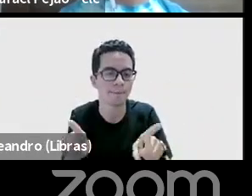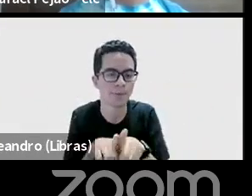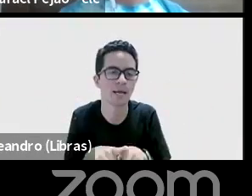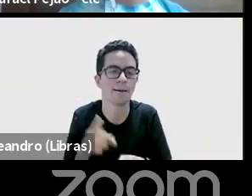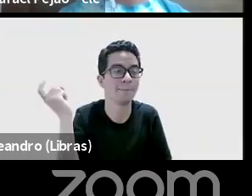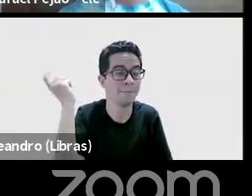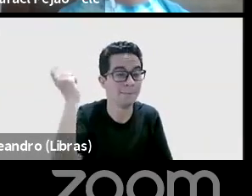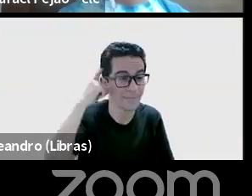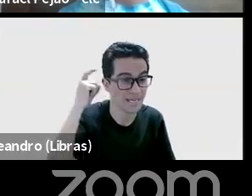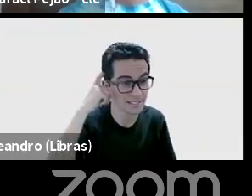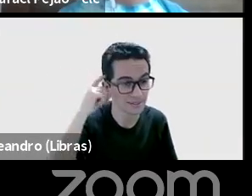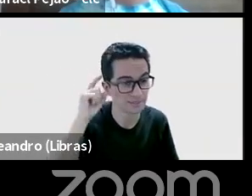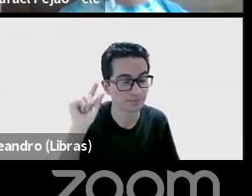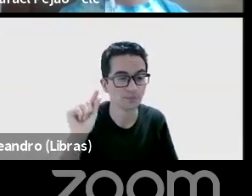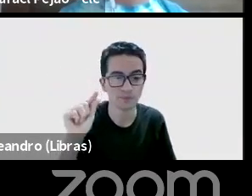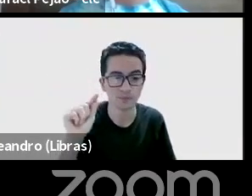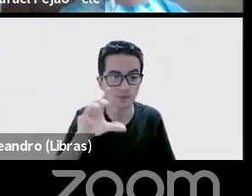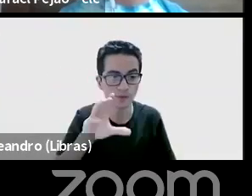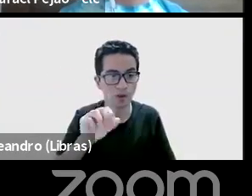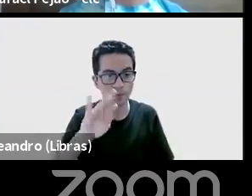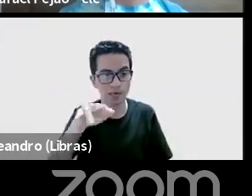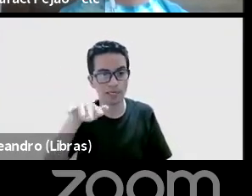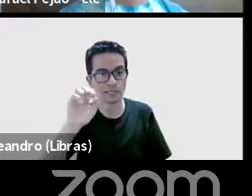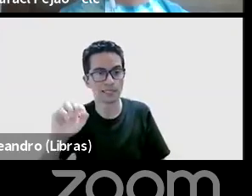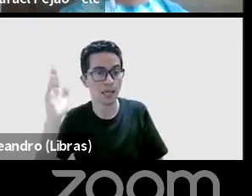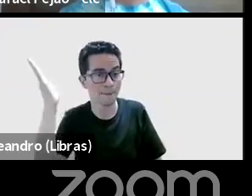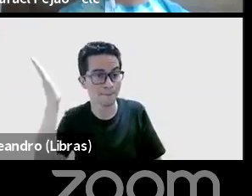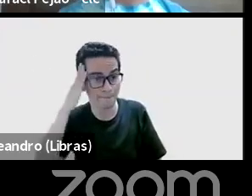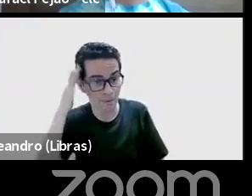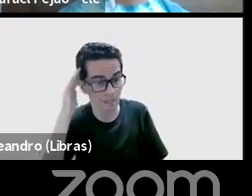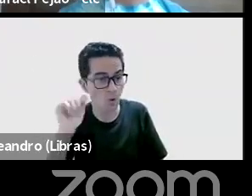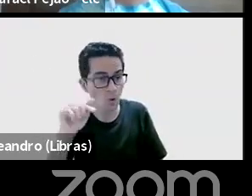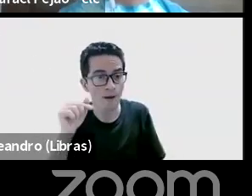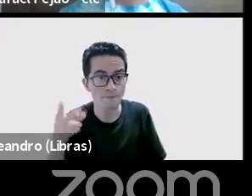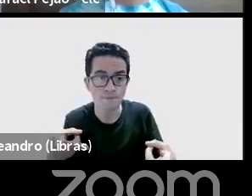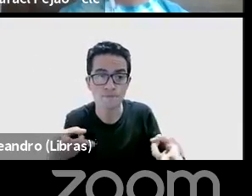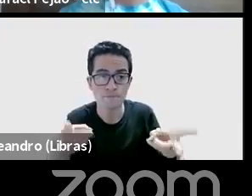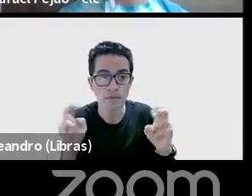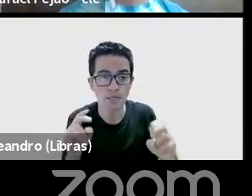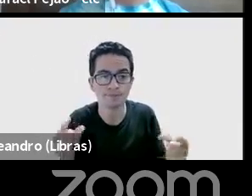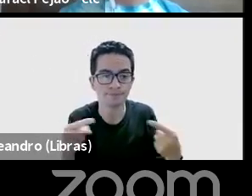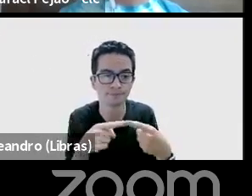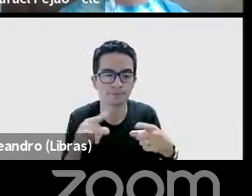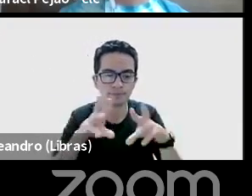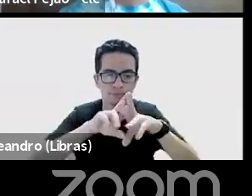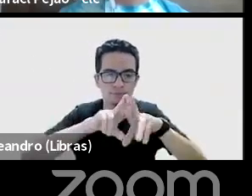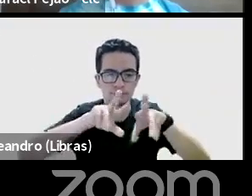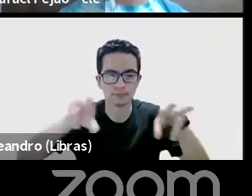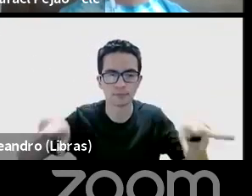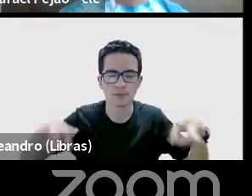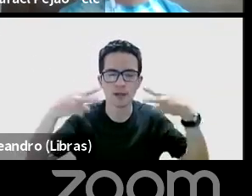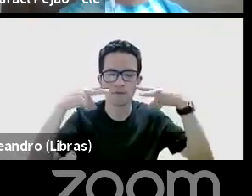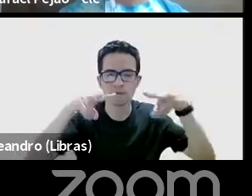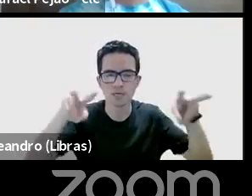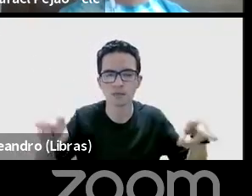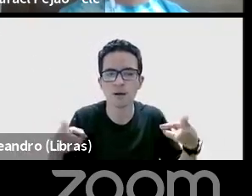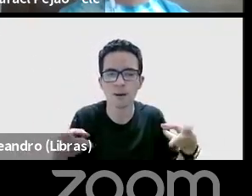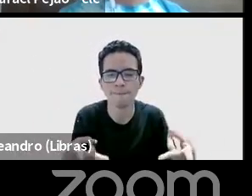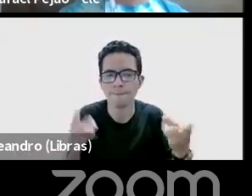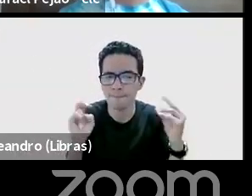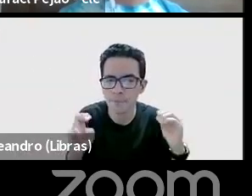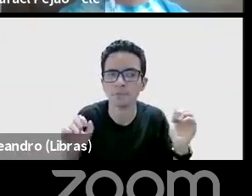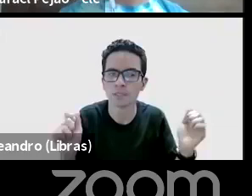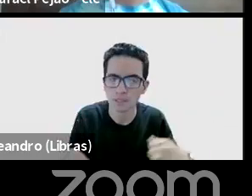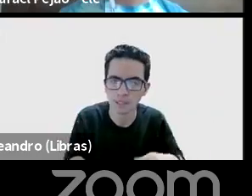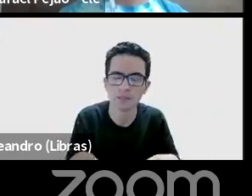questão da corporalidade, a gente pode olhar, a gente pode dirigir múltiplos olhares, e isso pode nos trazer,